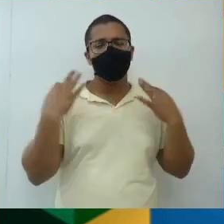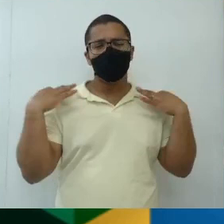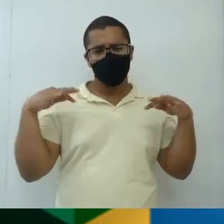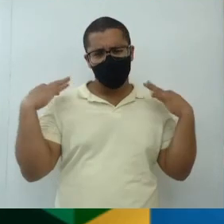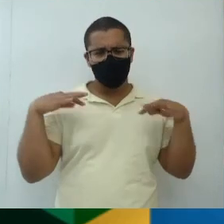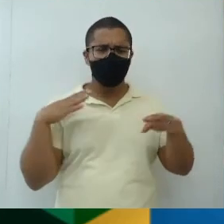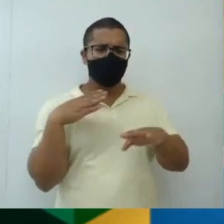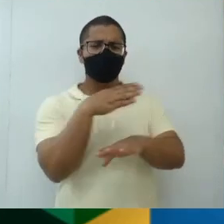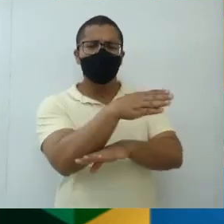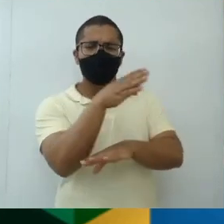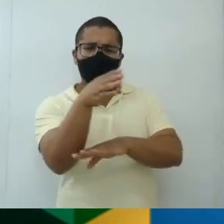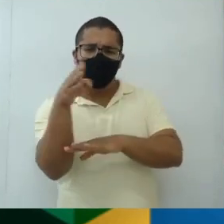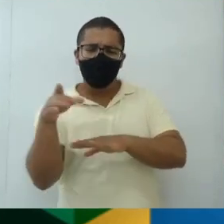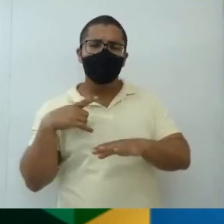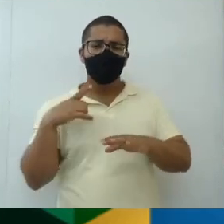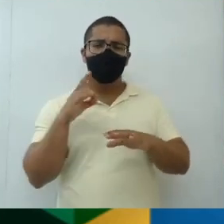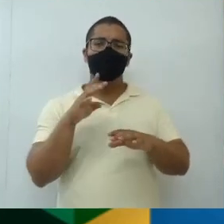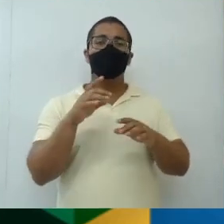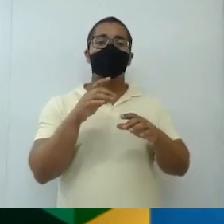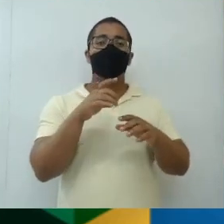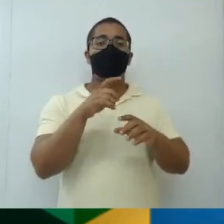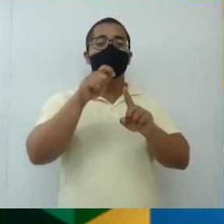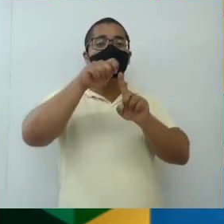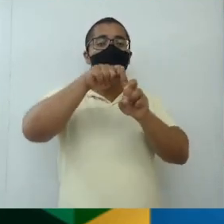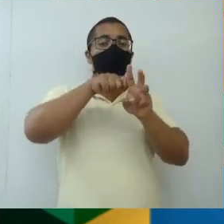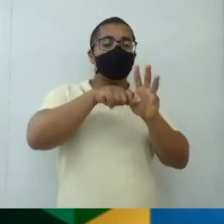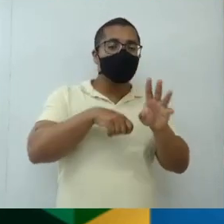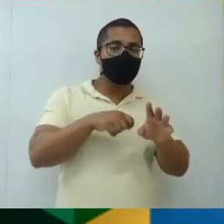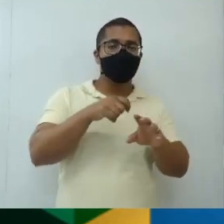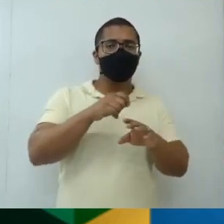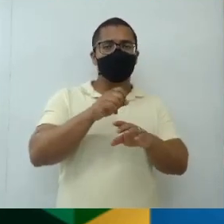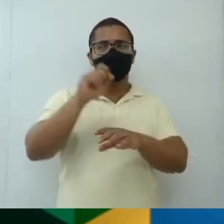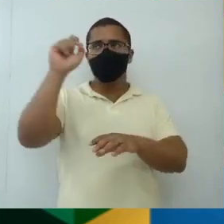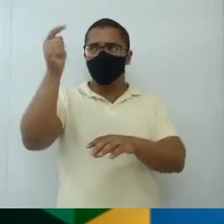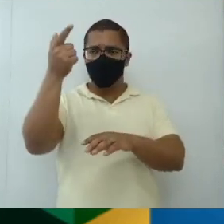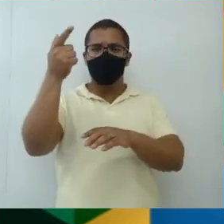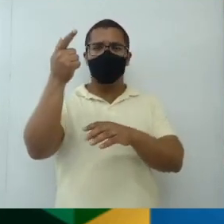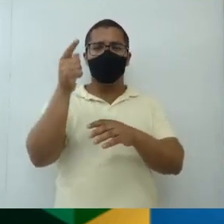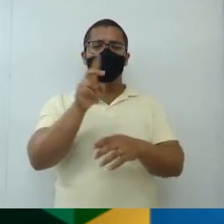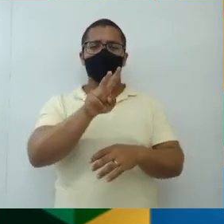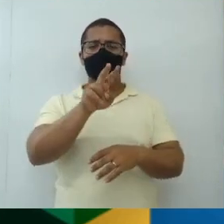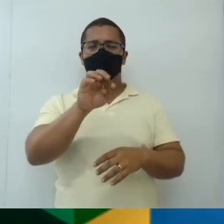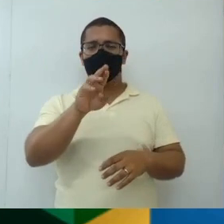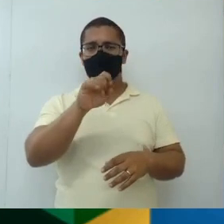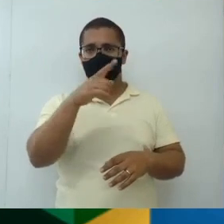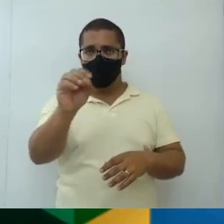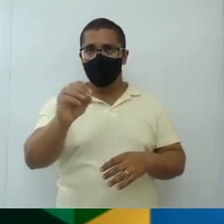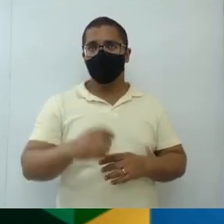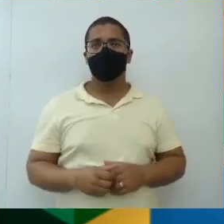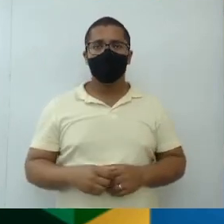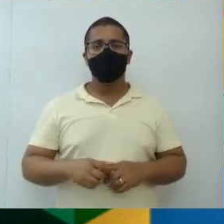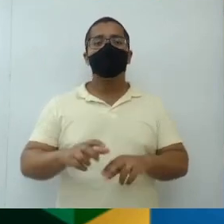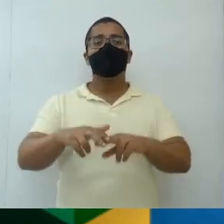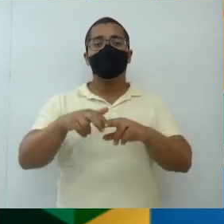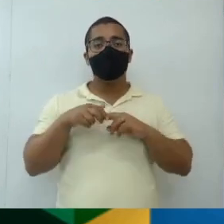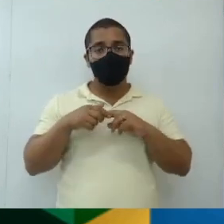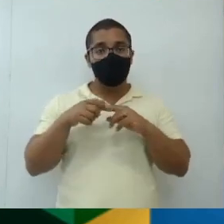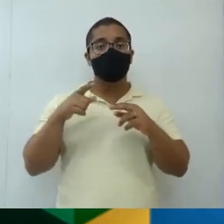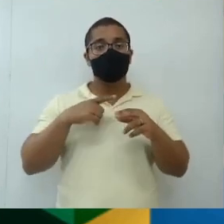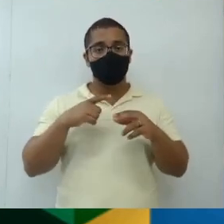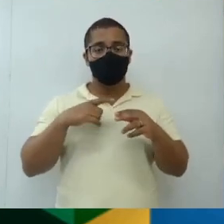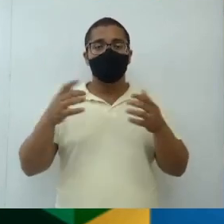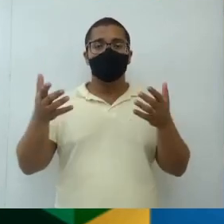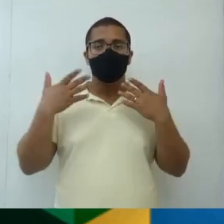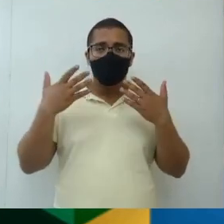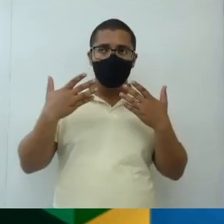transformações No hábitos e práticas humanas um parque deve-se ao clima que é